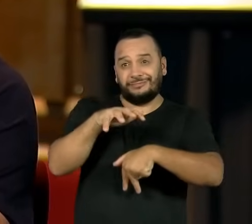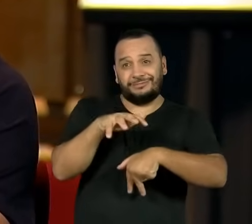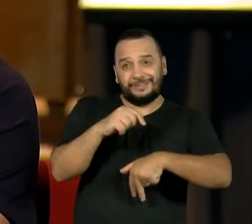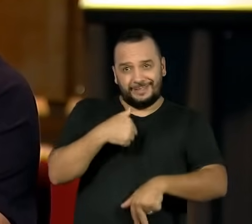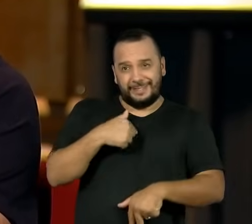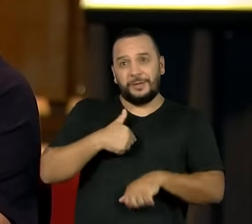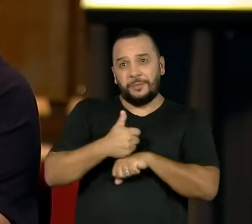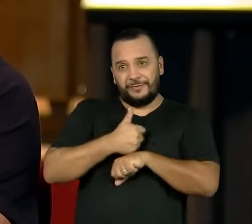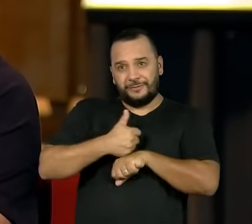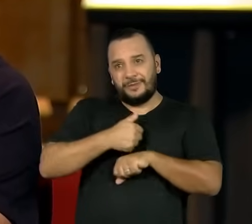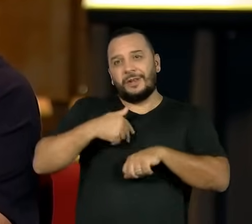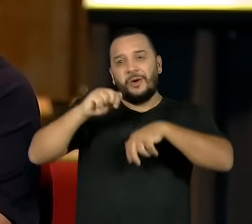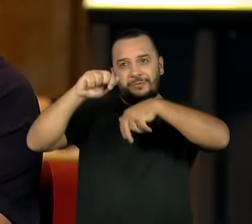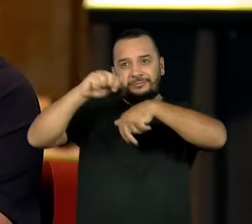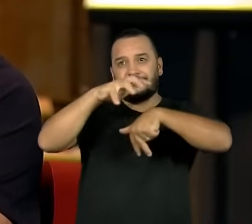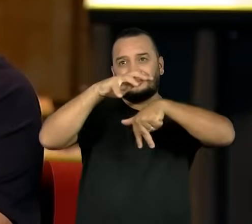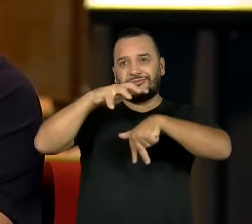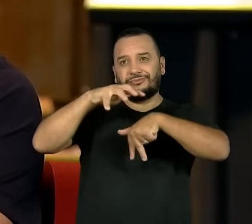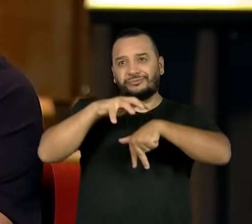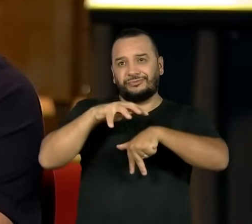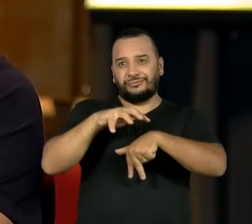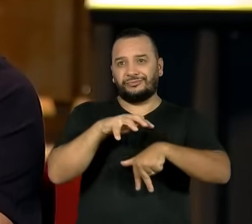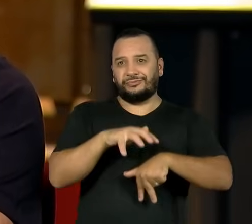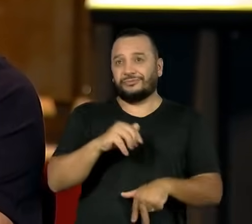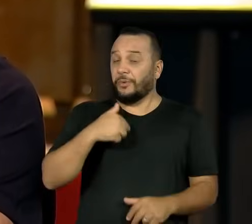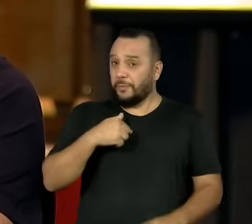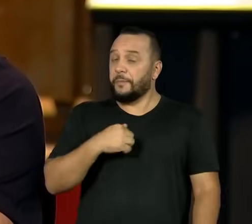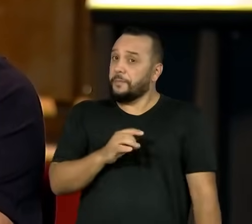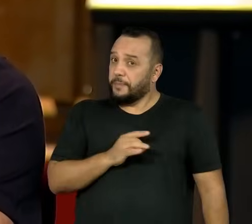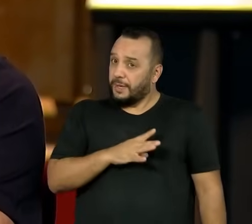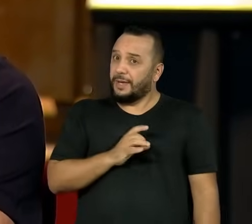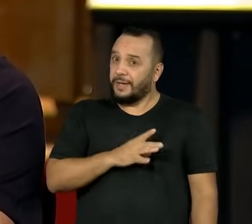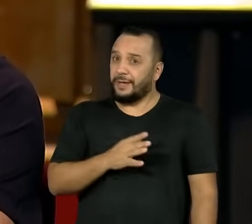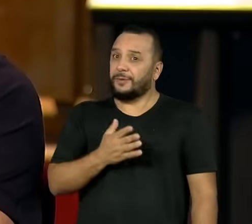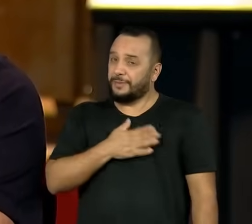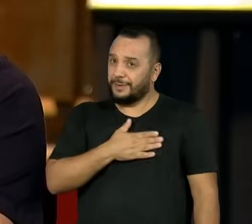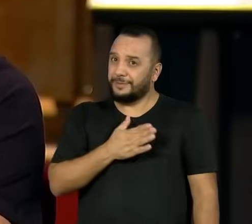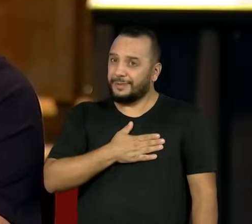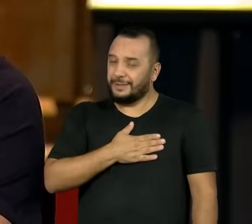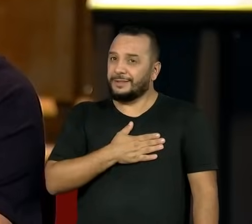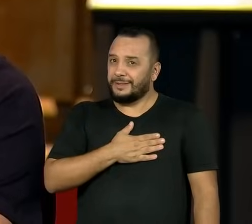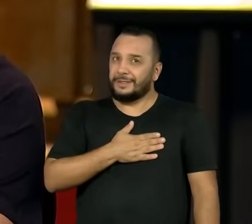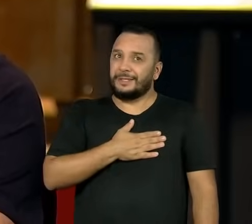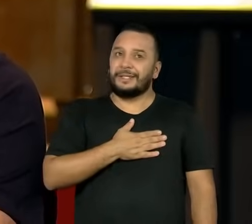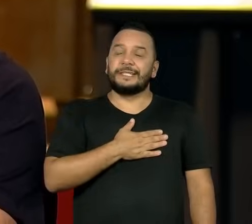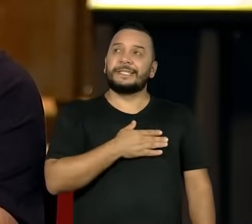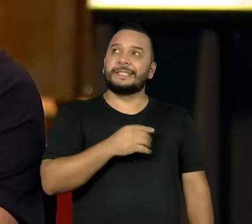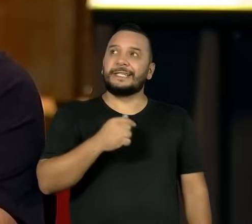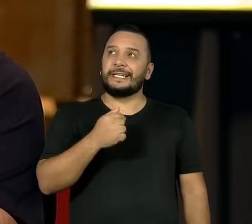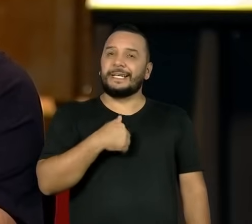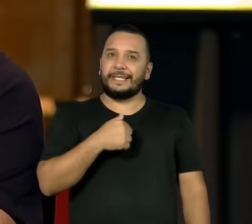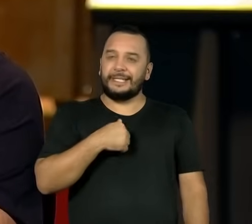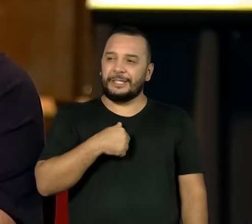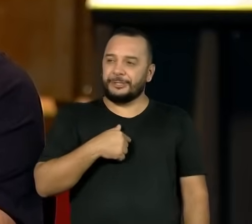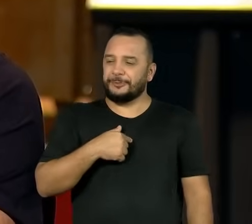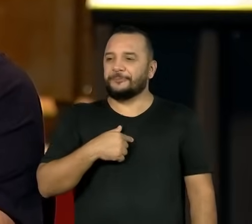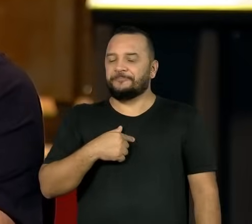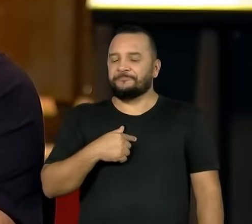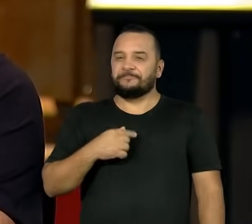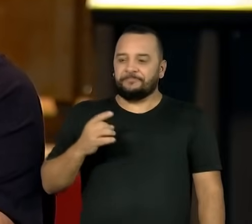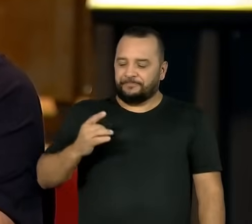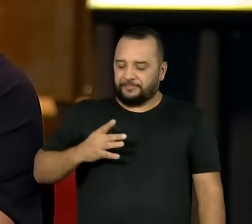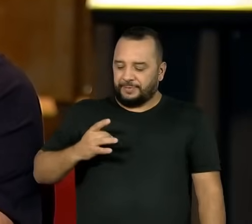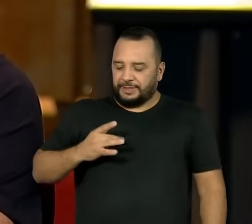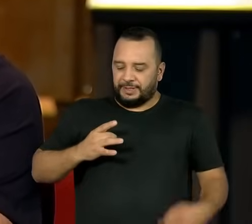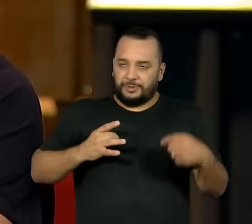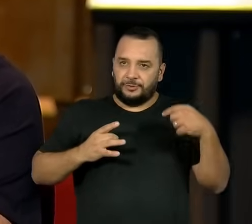e entendo a importância que o medo tem de você olhar para ele e de você conseguir